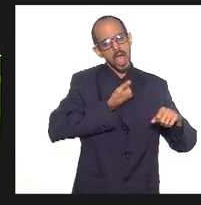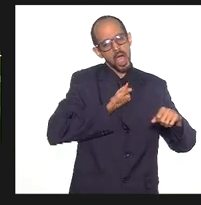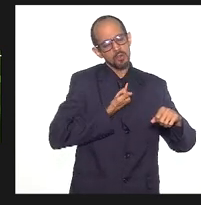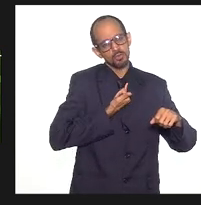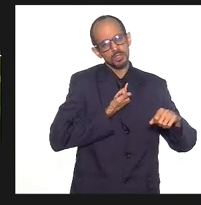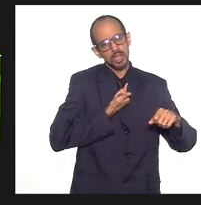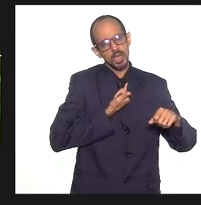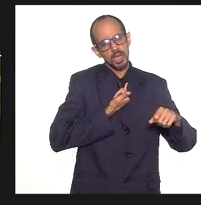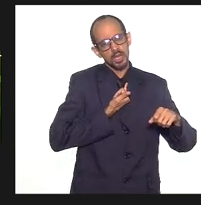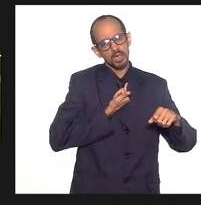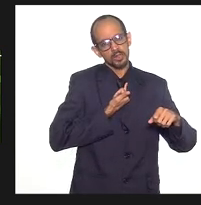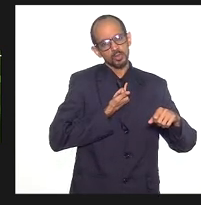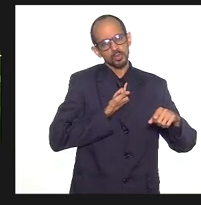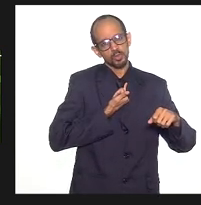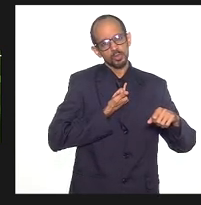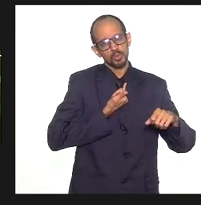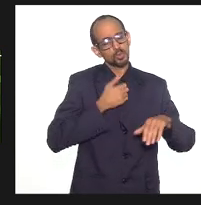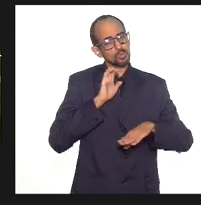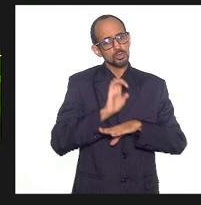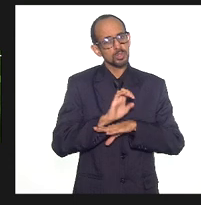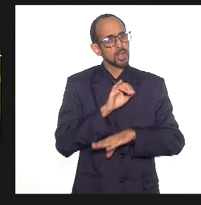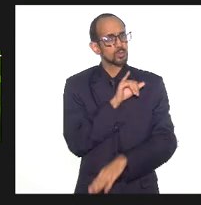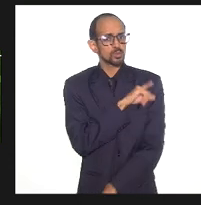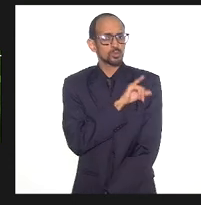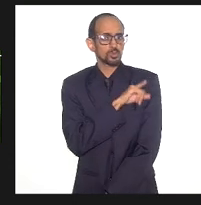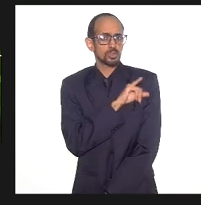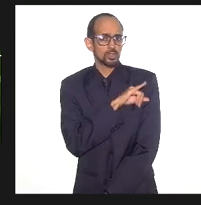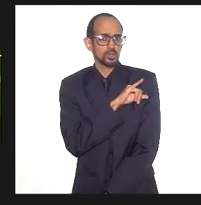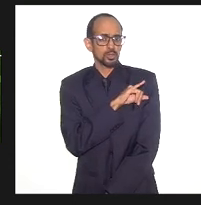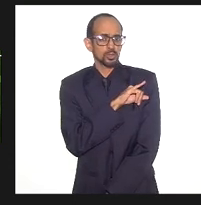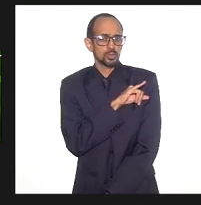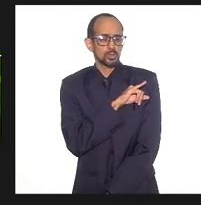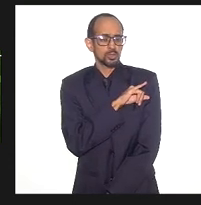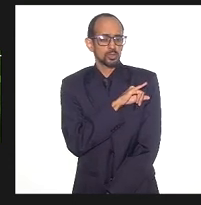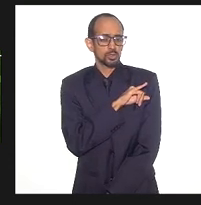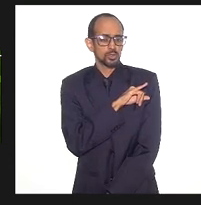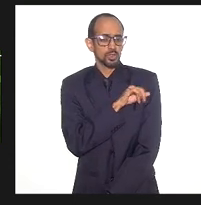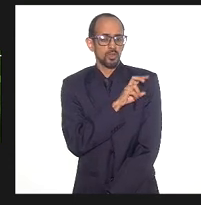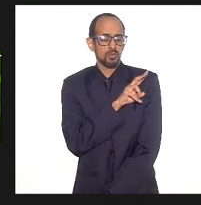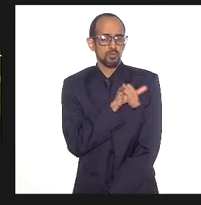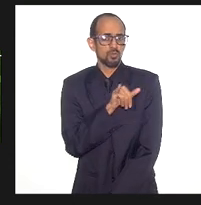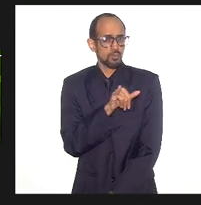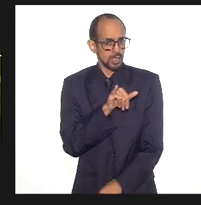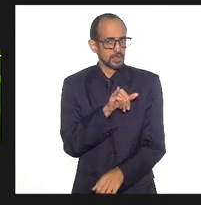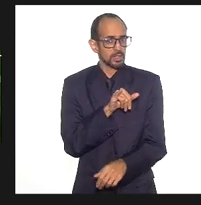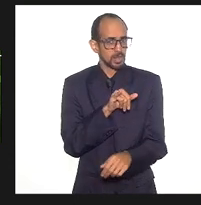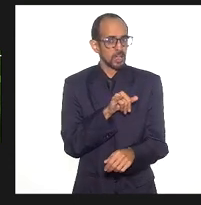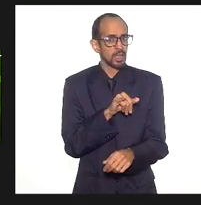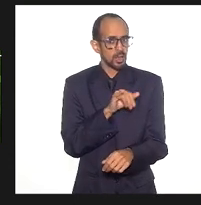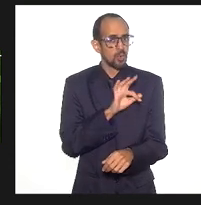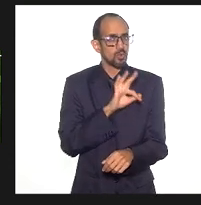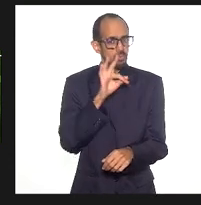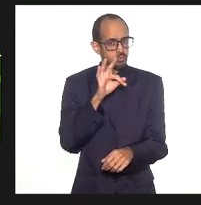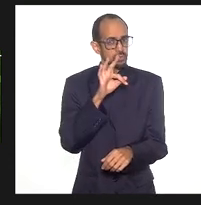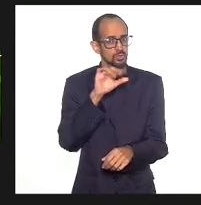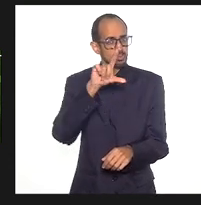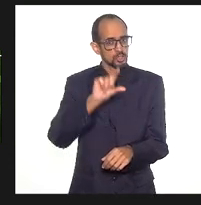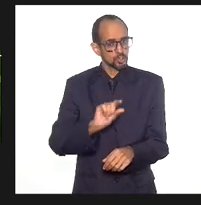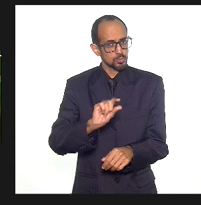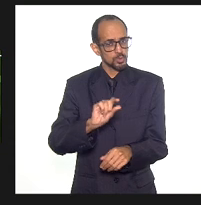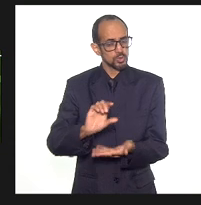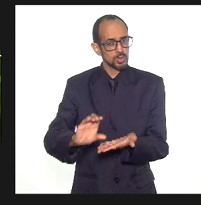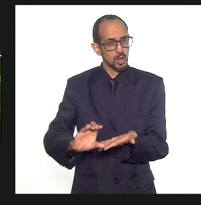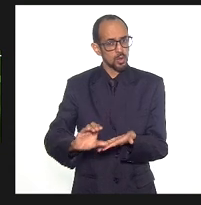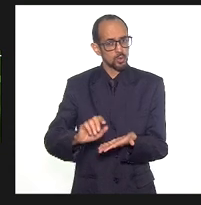próprio, principalmente ao Estado do Rio de Janeiro, que haveria a previsibilidade de redução por causa disso, disso, disso. Para